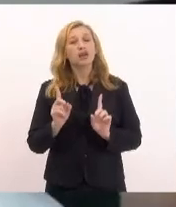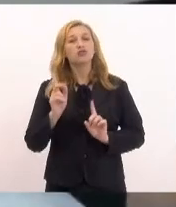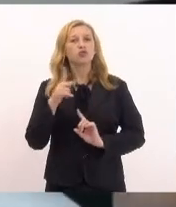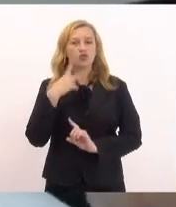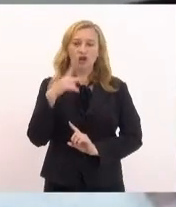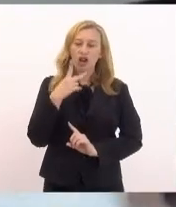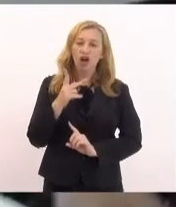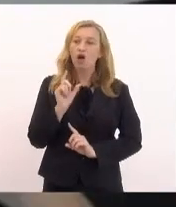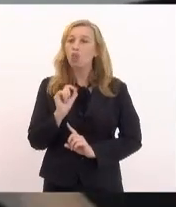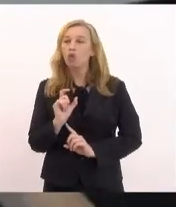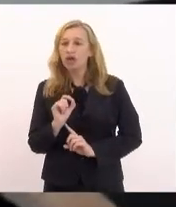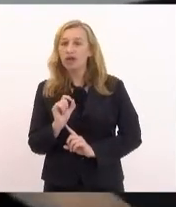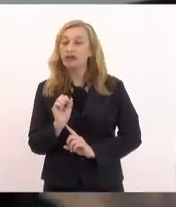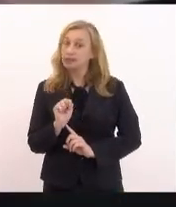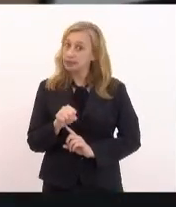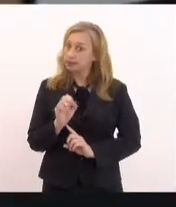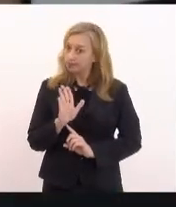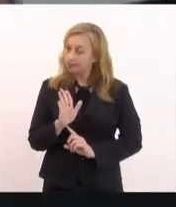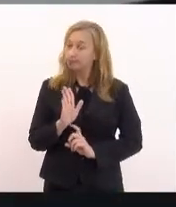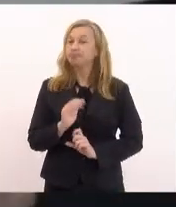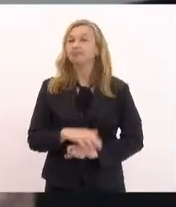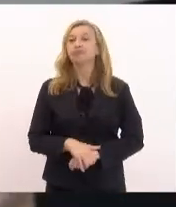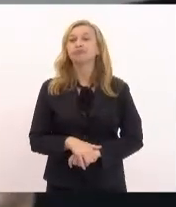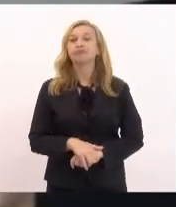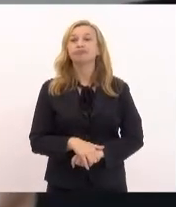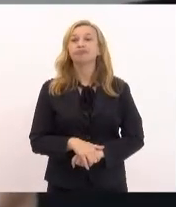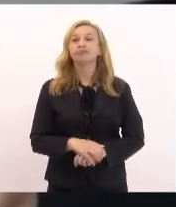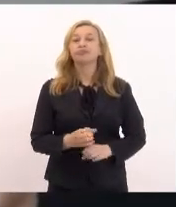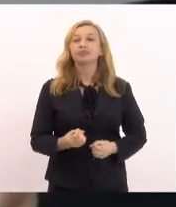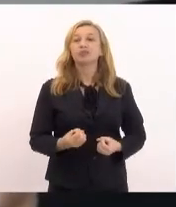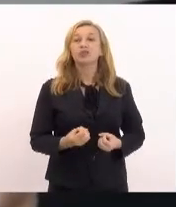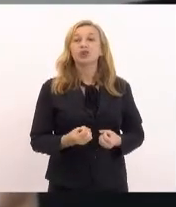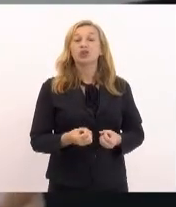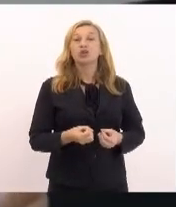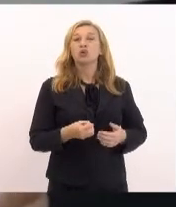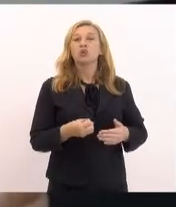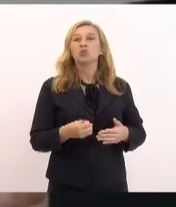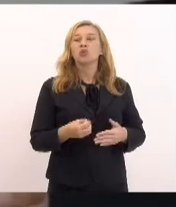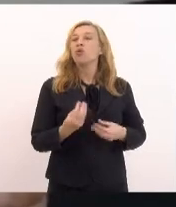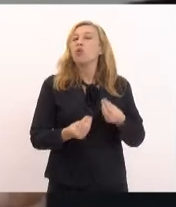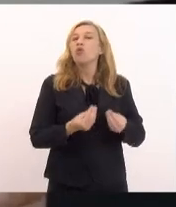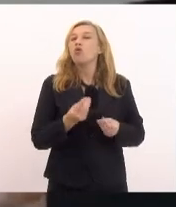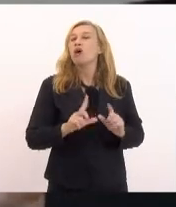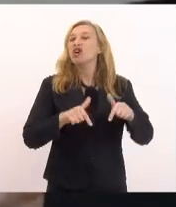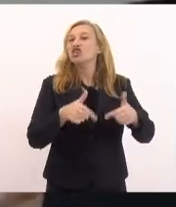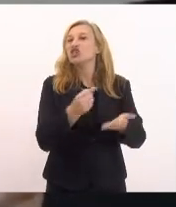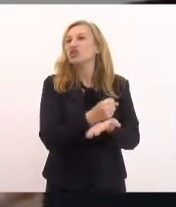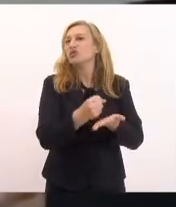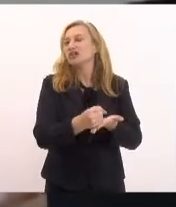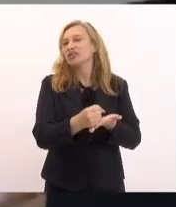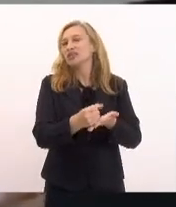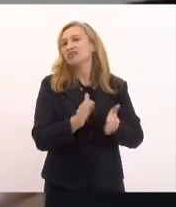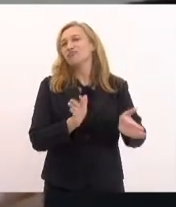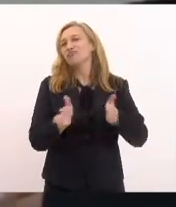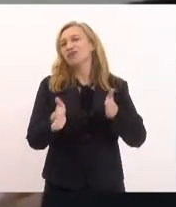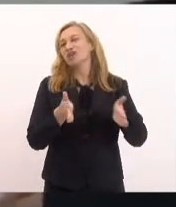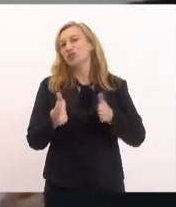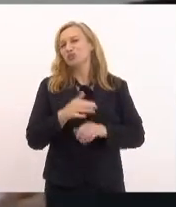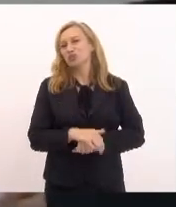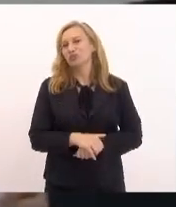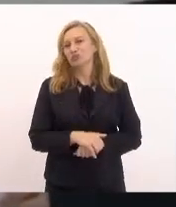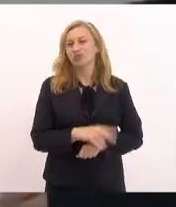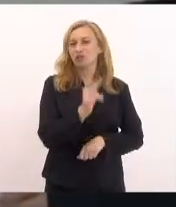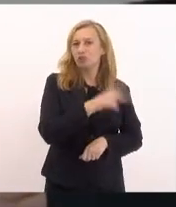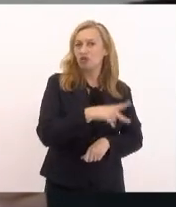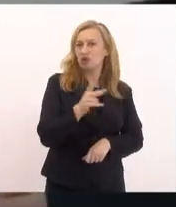questionar isto sim, né? A adoção desse procedimento da contratação temporária de professores